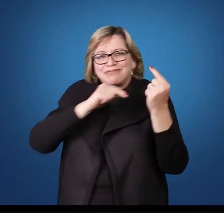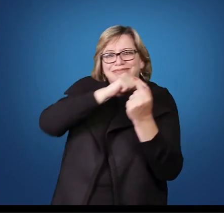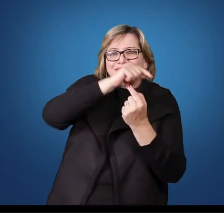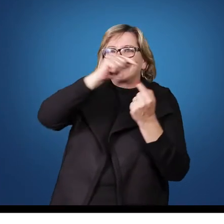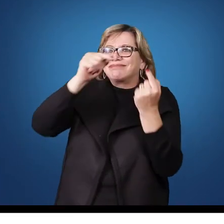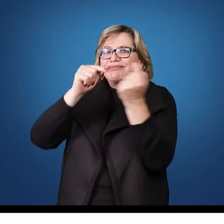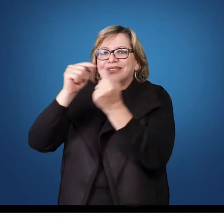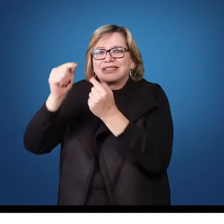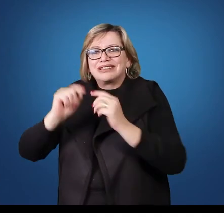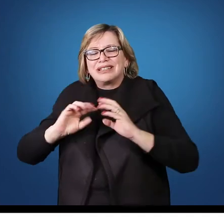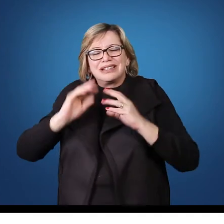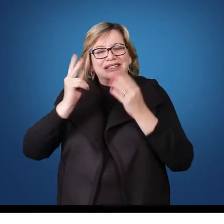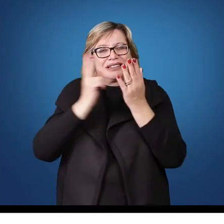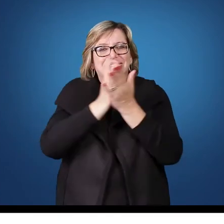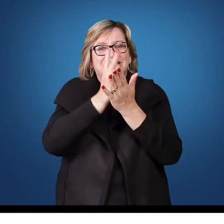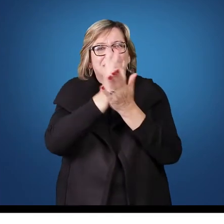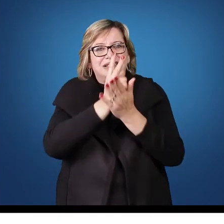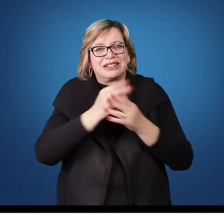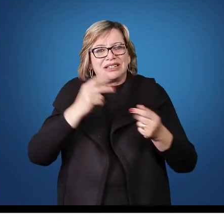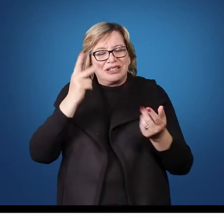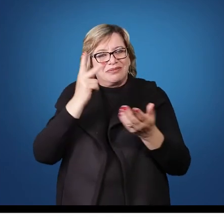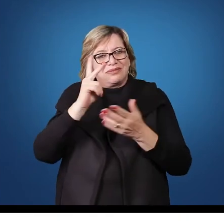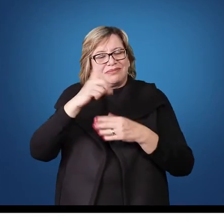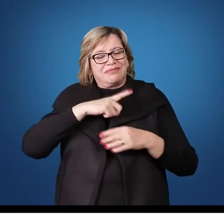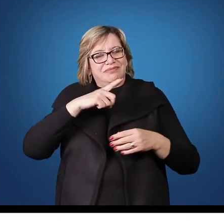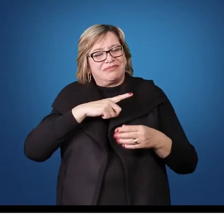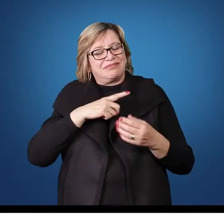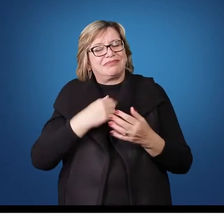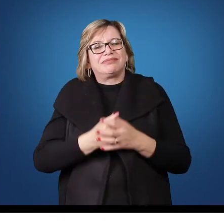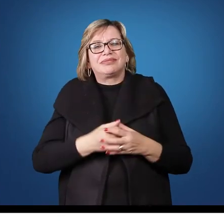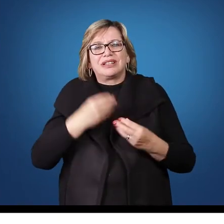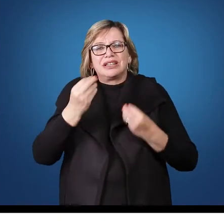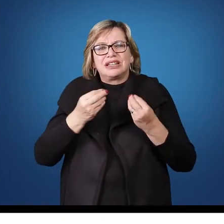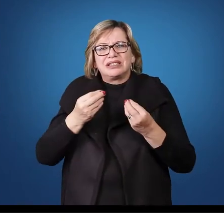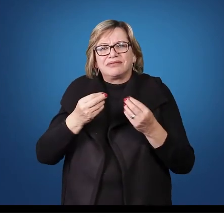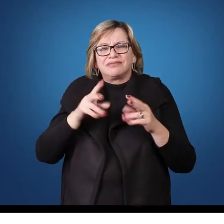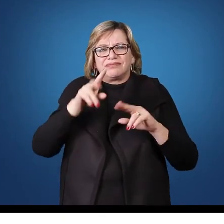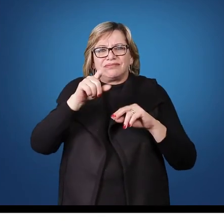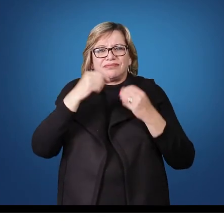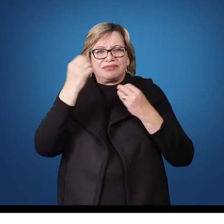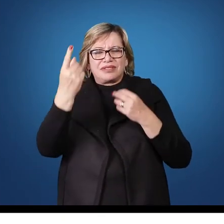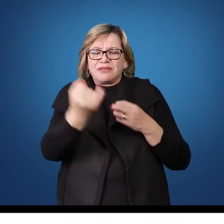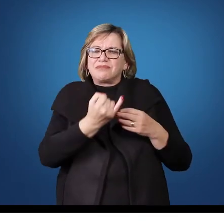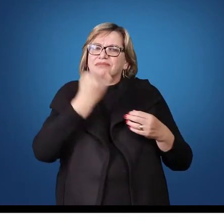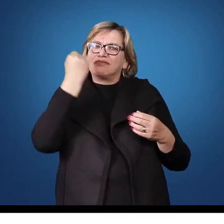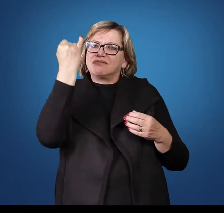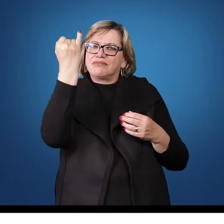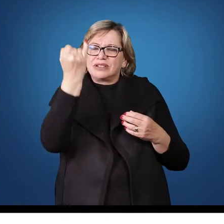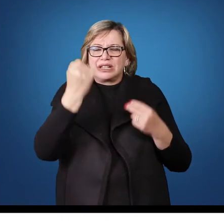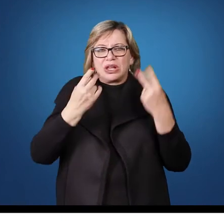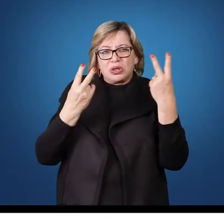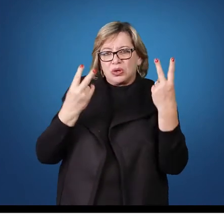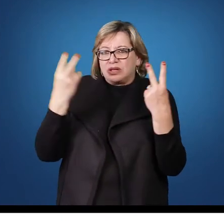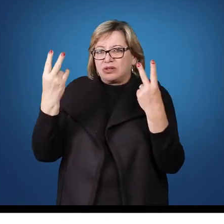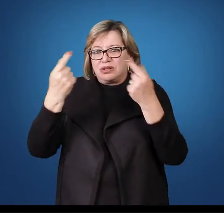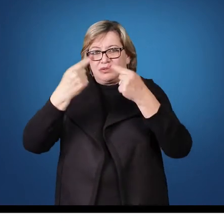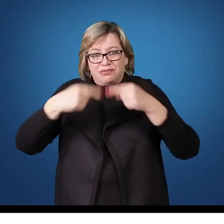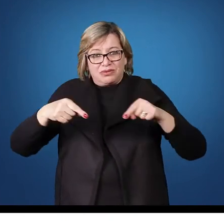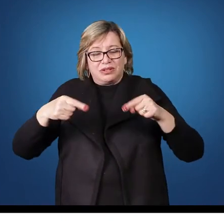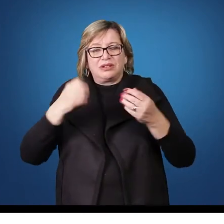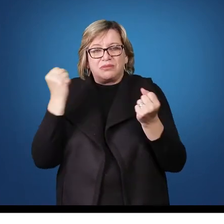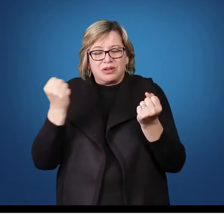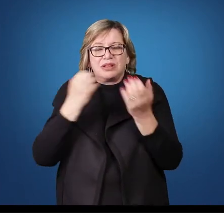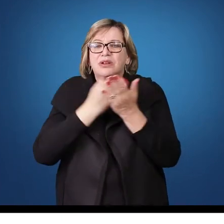recepção, levantamento e ataque nessas ações de ataque. Então é importante a gente fazer esse joguinho 2 contra 2, que também pode ser no